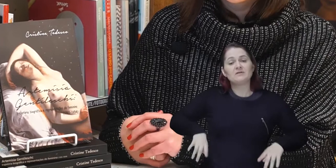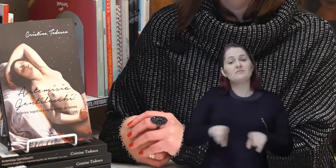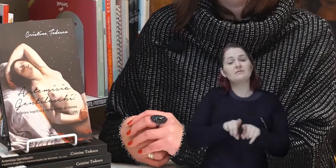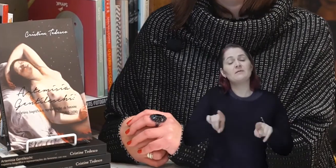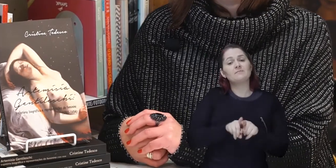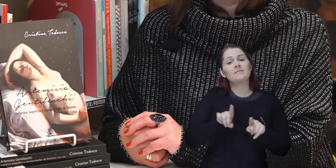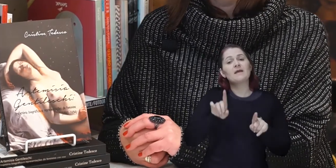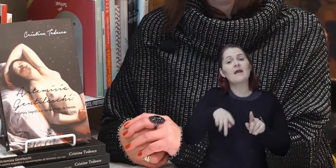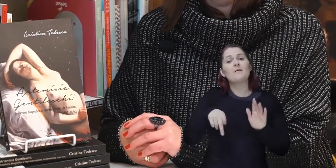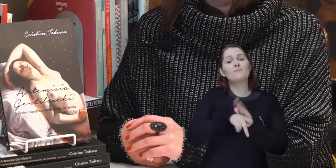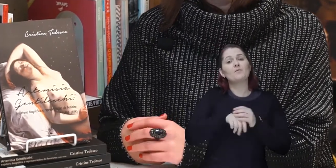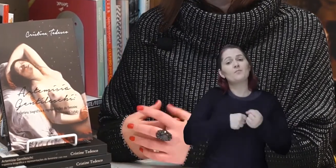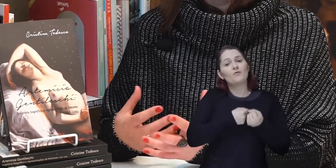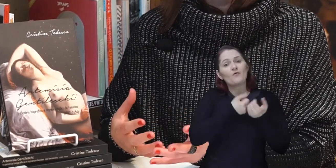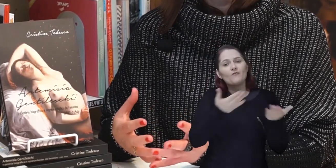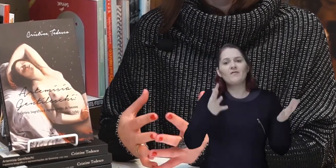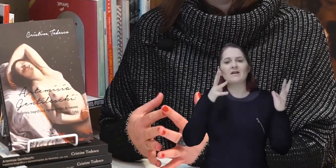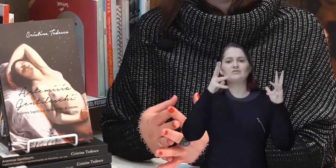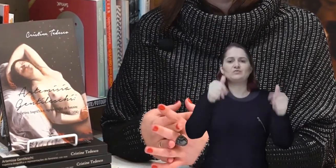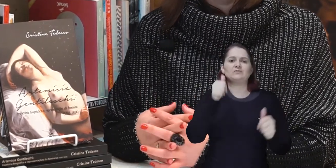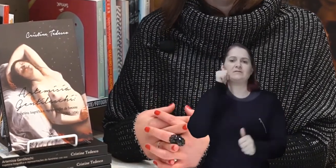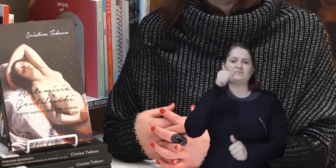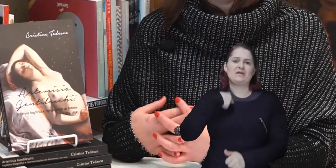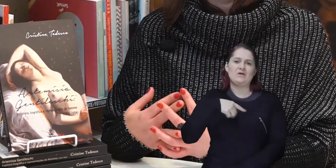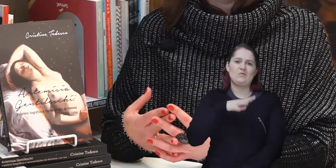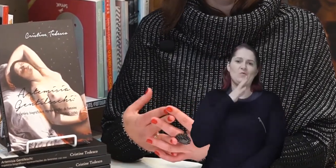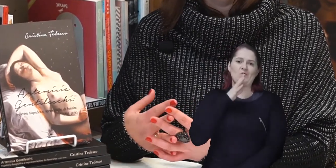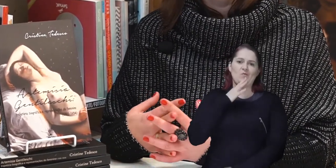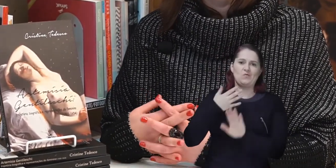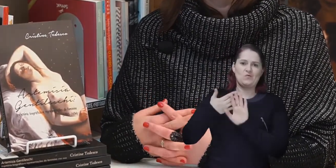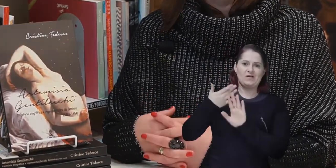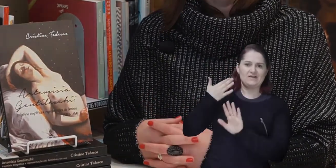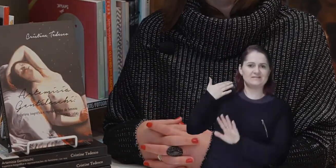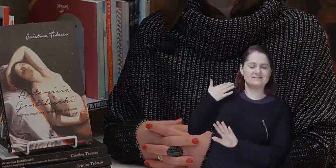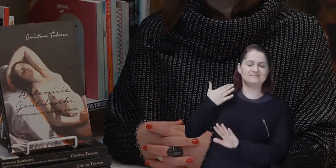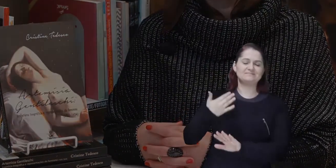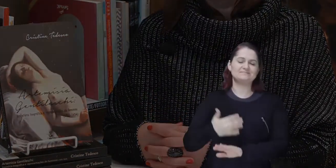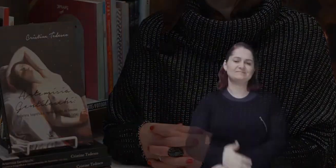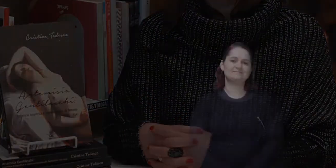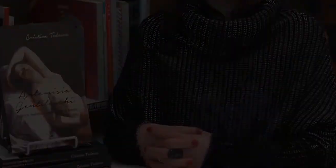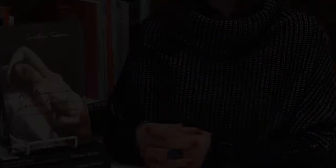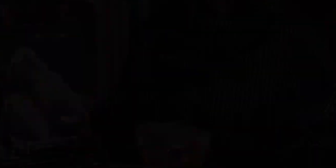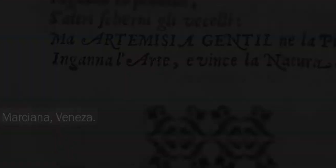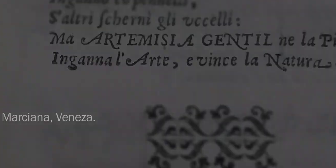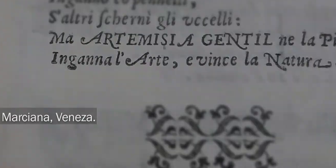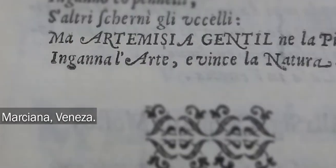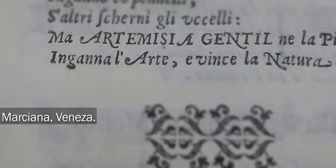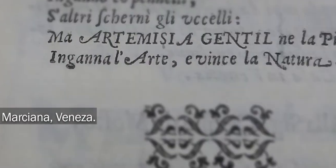Representações do Feminino, é dedicado ao protagonismo de todas as mulheres que eu conheci.